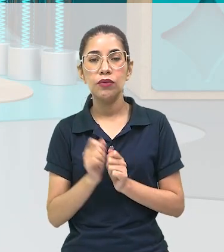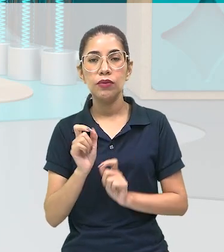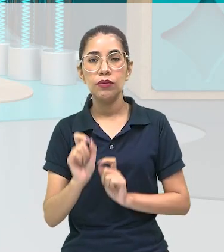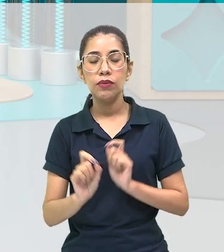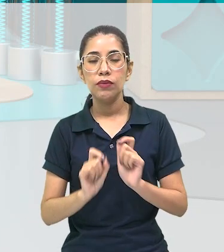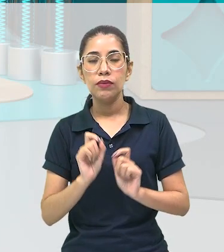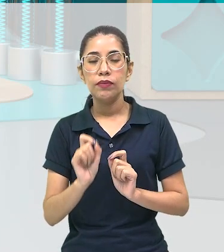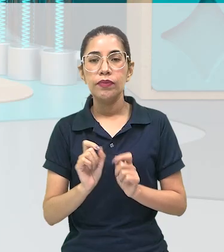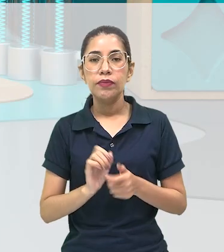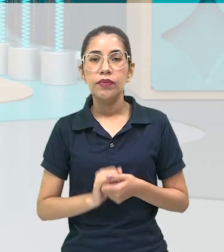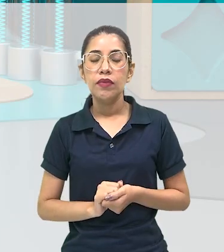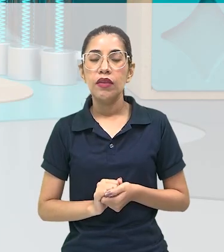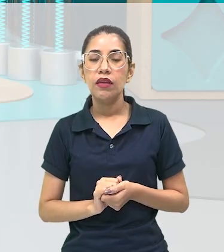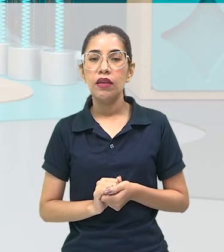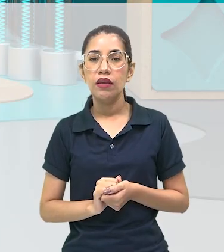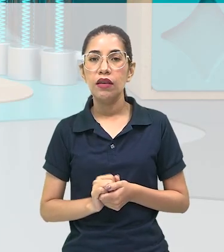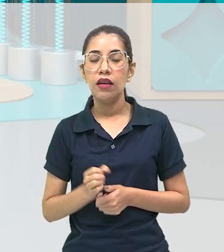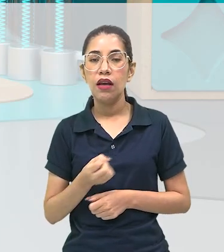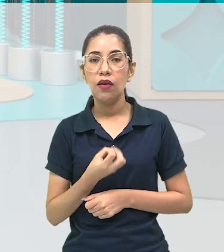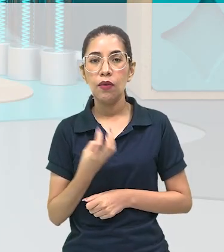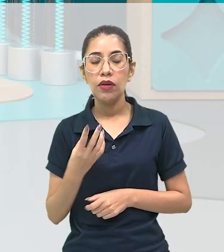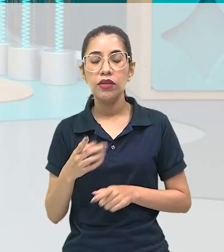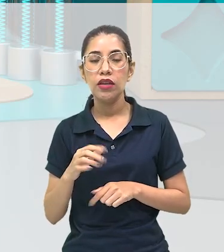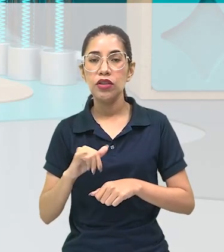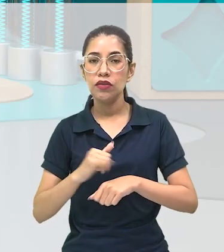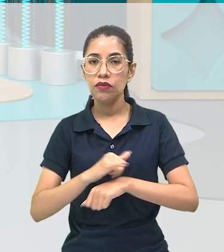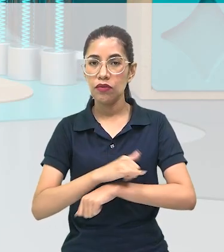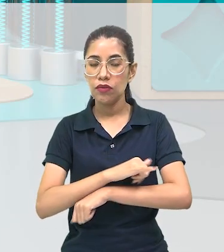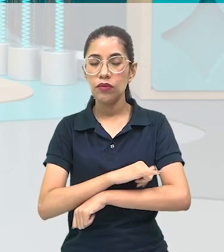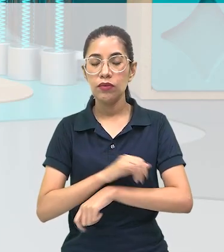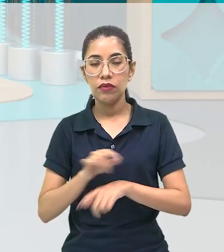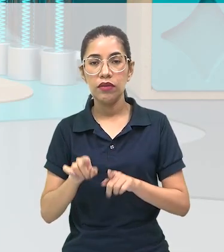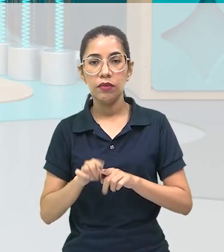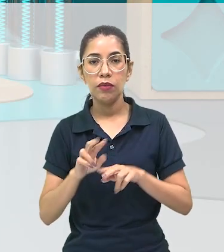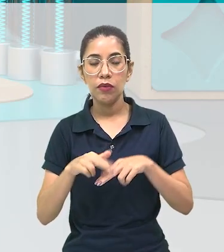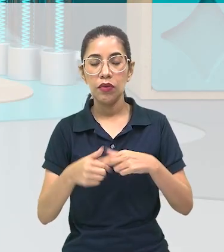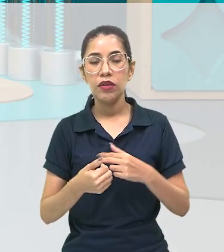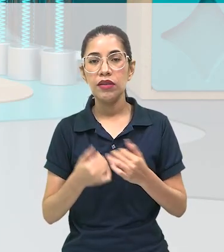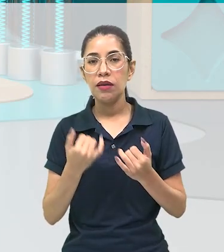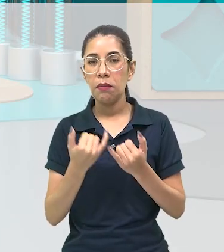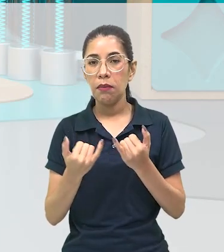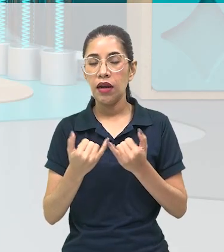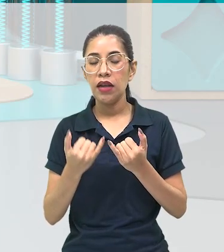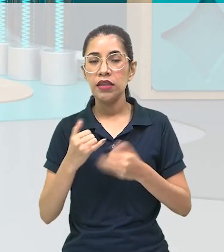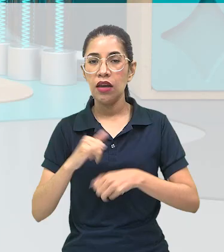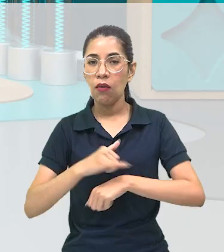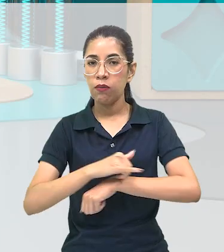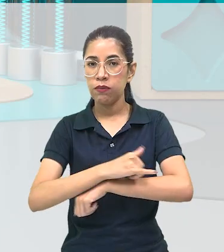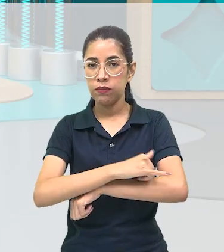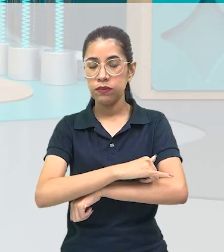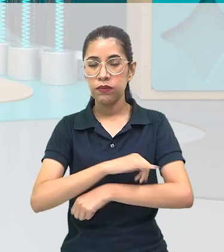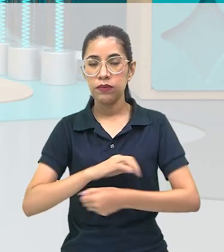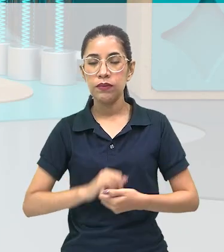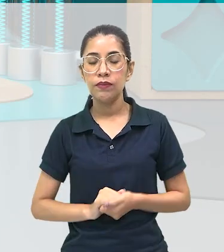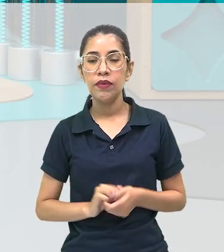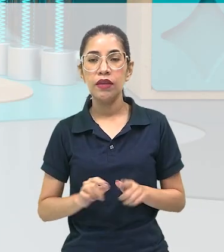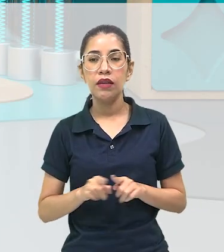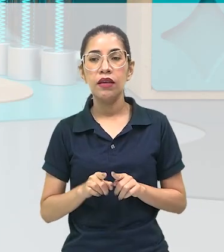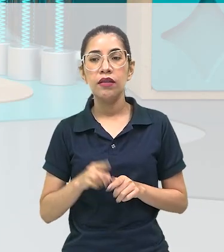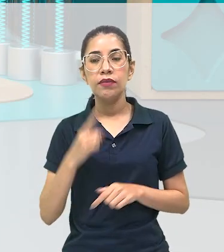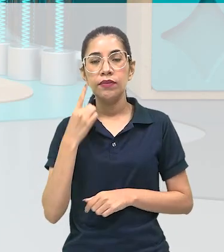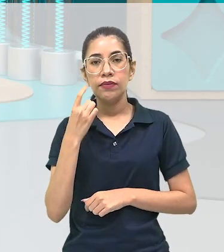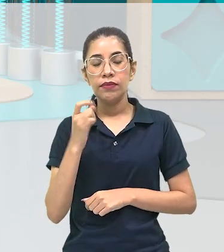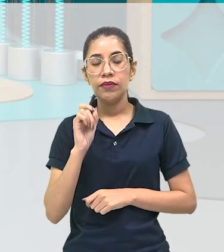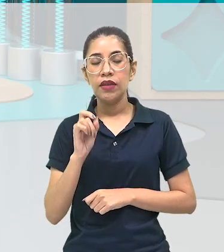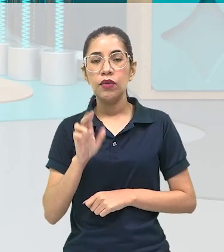também com o volume, né, de gordura. Então, por isso eles têm esse aspecto muito grande aí. E o interessante